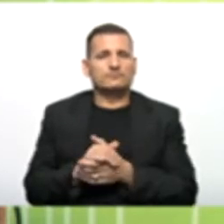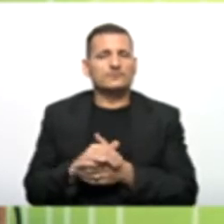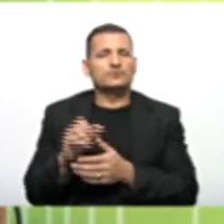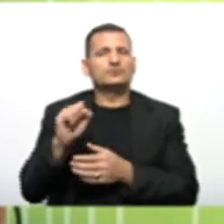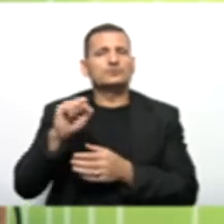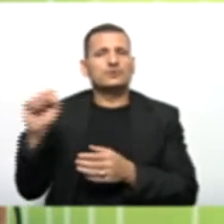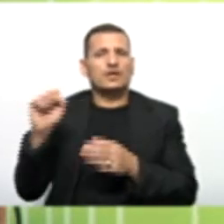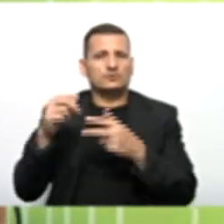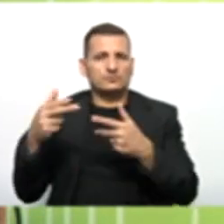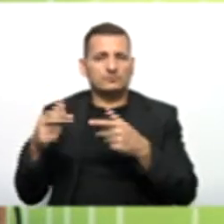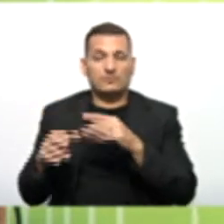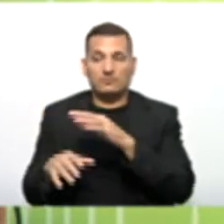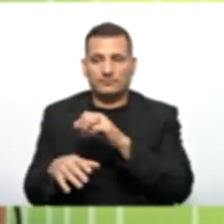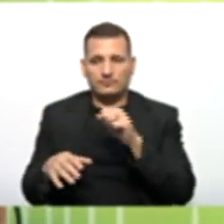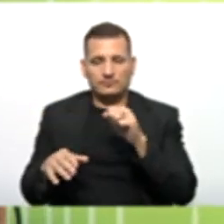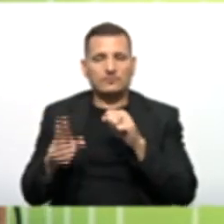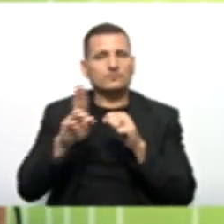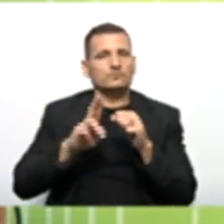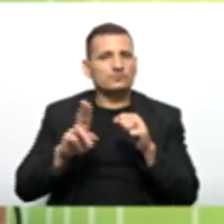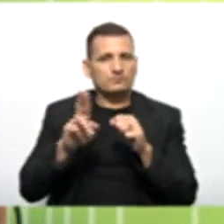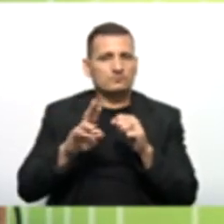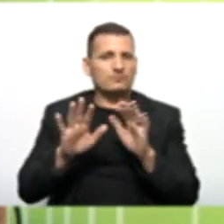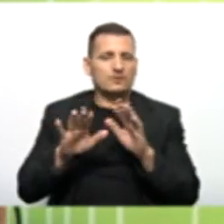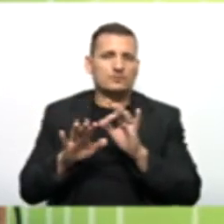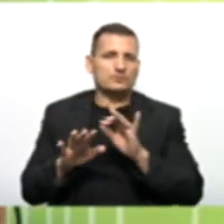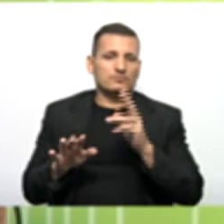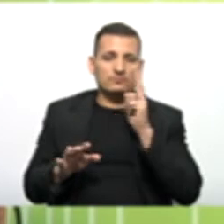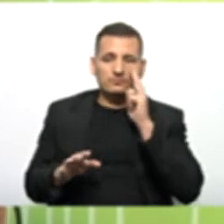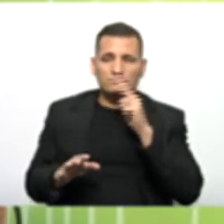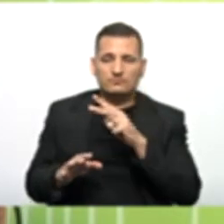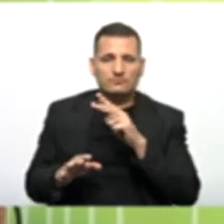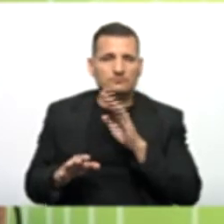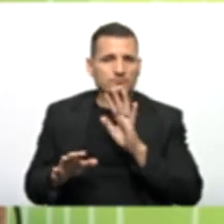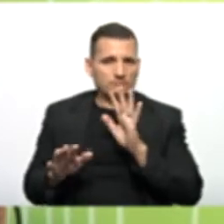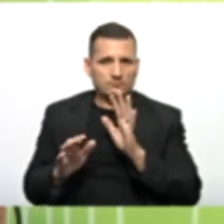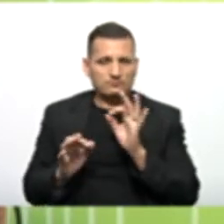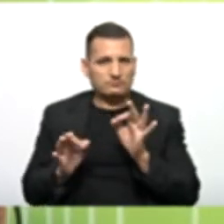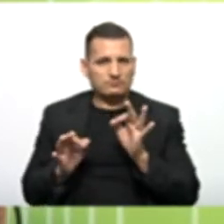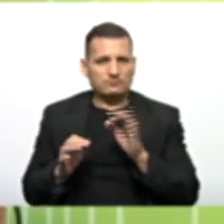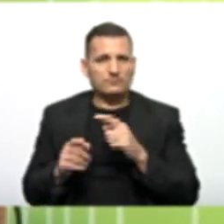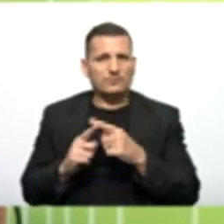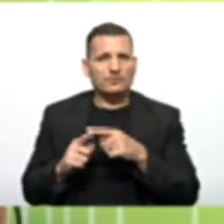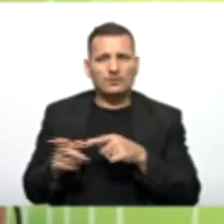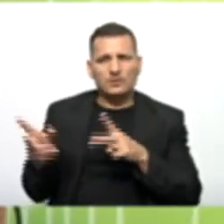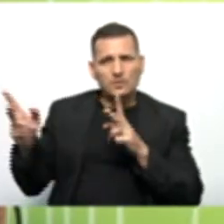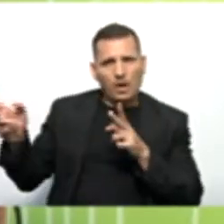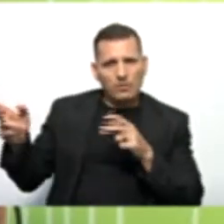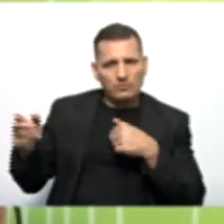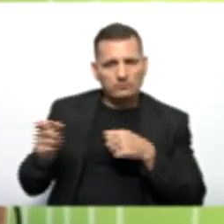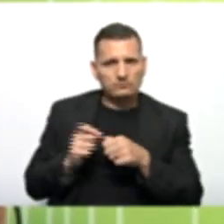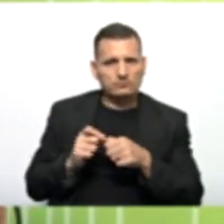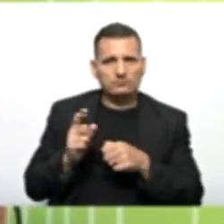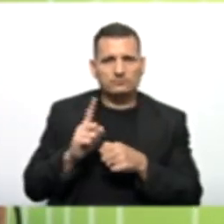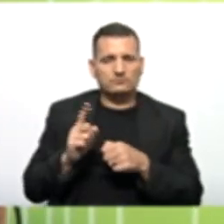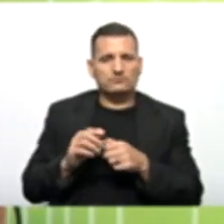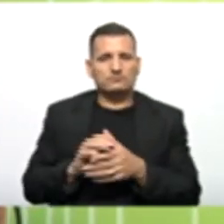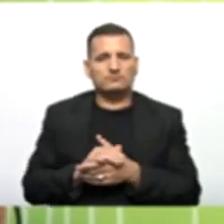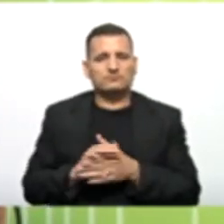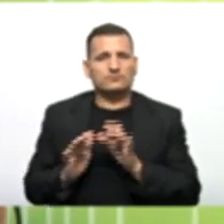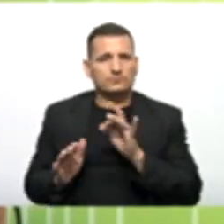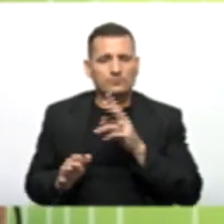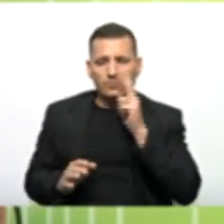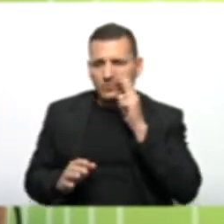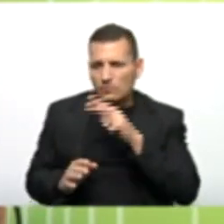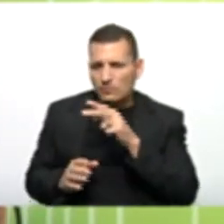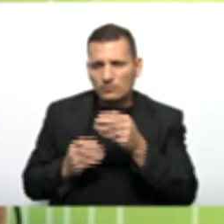sucesso. Mas é um olhar, tá, gente? Você simplesmente não vai se prender àquilo, né? Porque ele fez daquela forma que eu vou ter que fazer igual. Você simplesmente